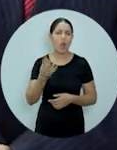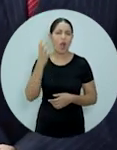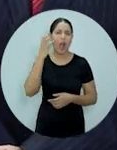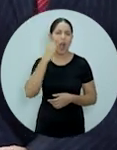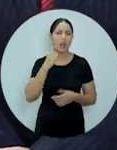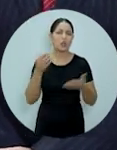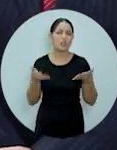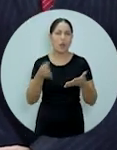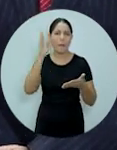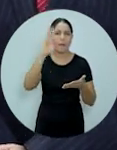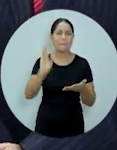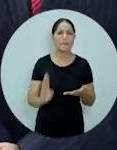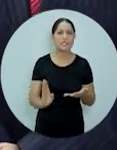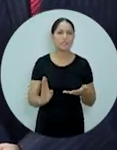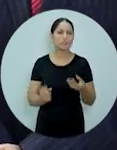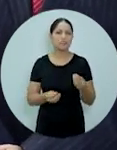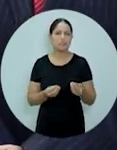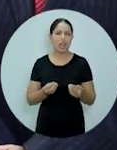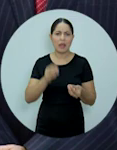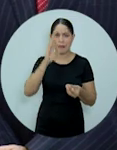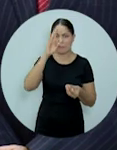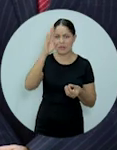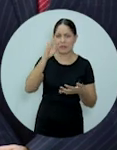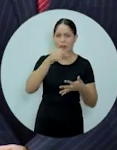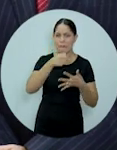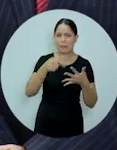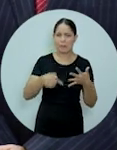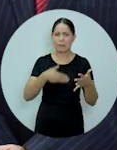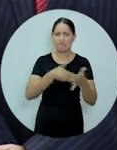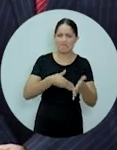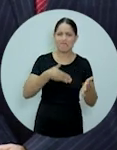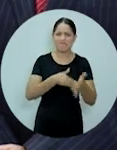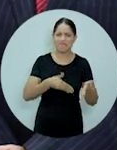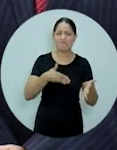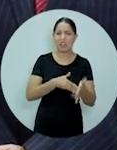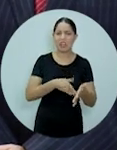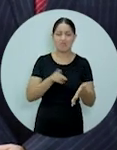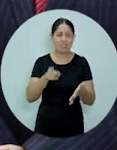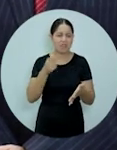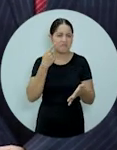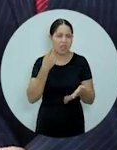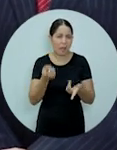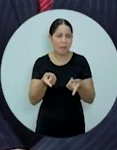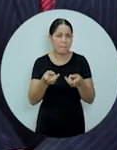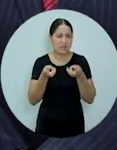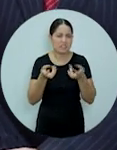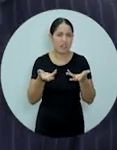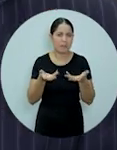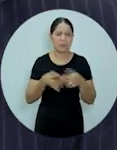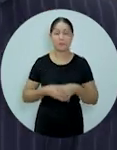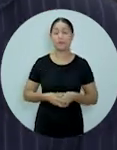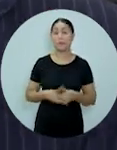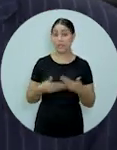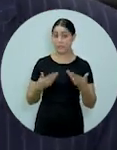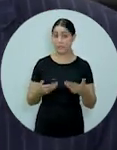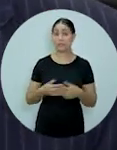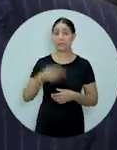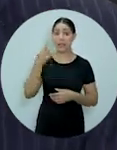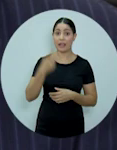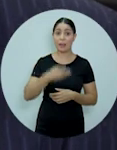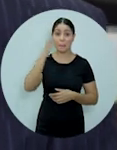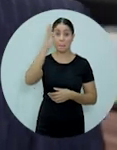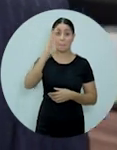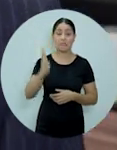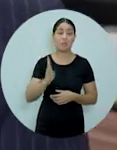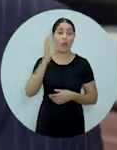processo de adoção no Brasil? Quais são as principais dificuldades que o senhor avalia? Bom, a adoção do